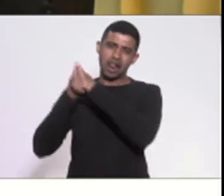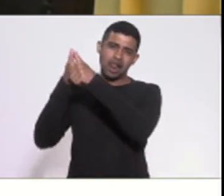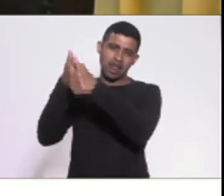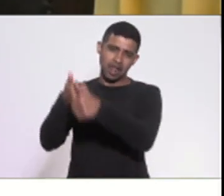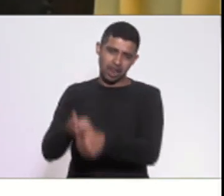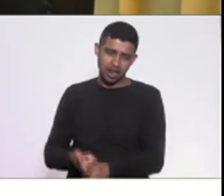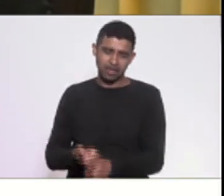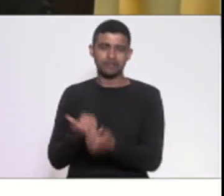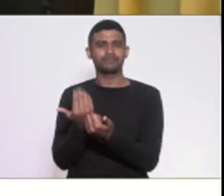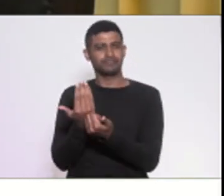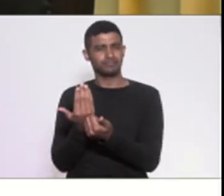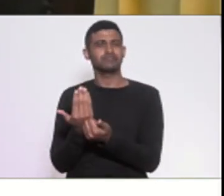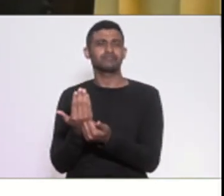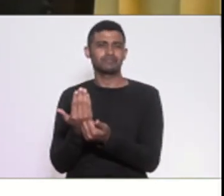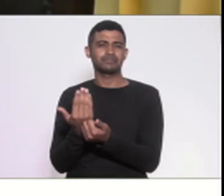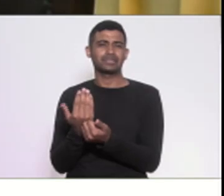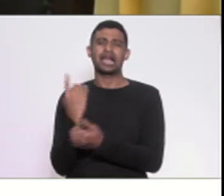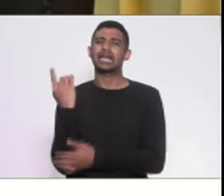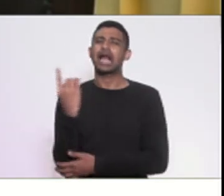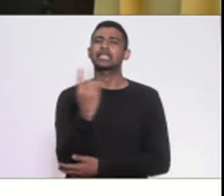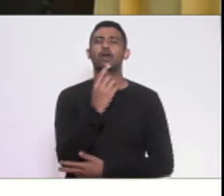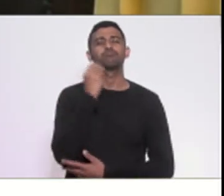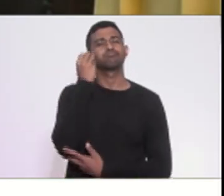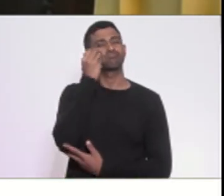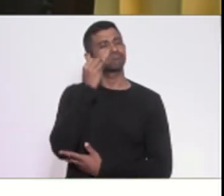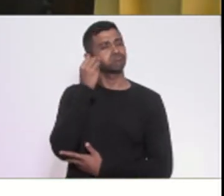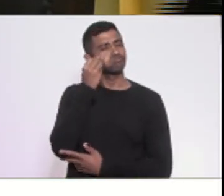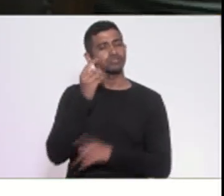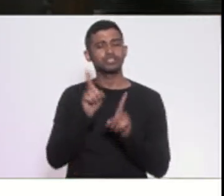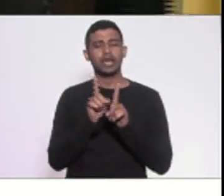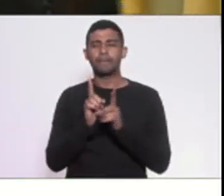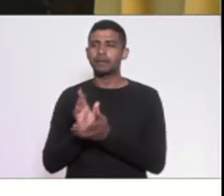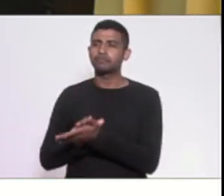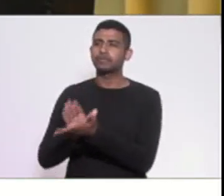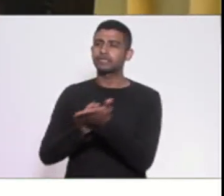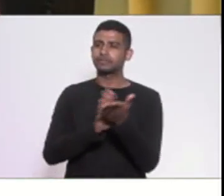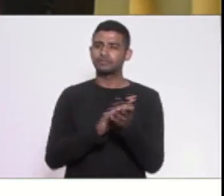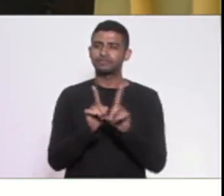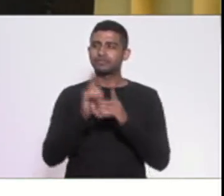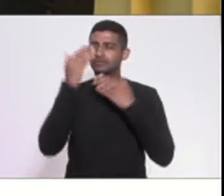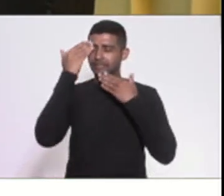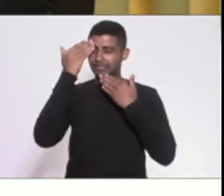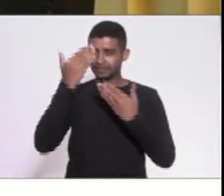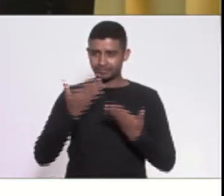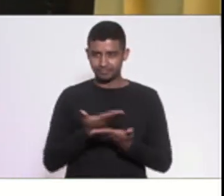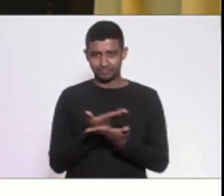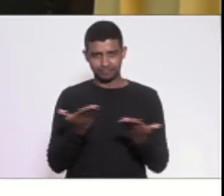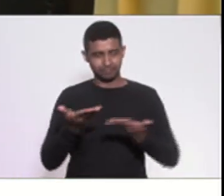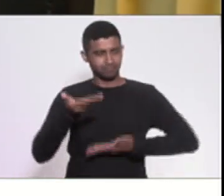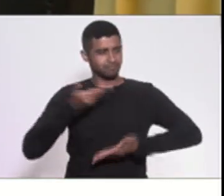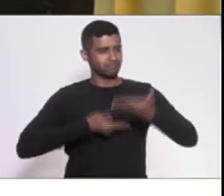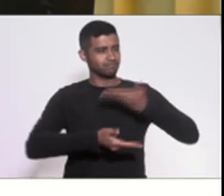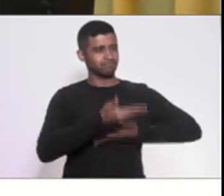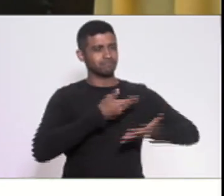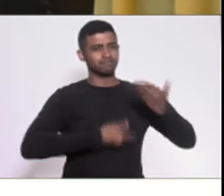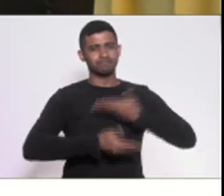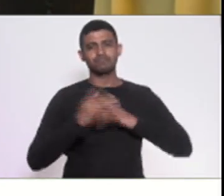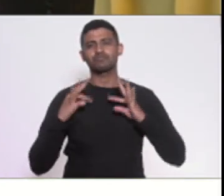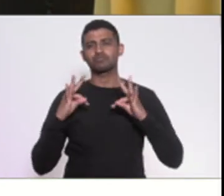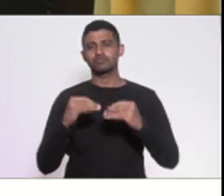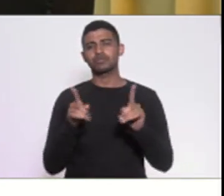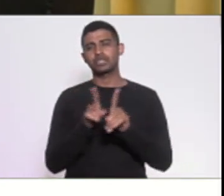né, cada depoimento, e parabenizar e agradecer também a participação de todos e das